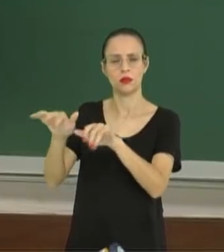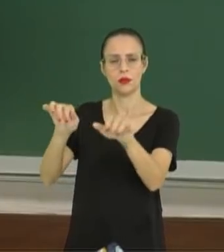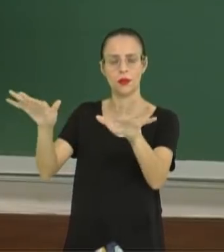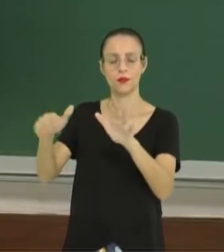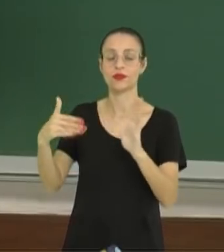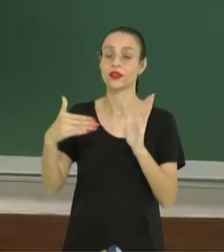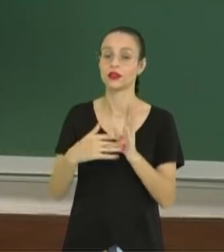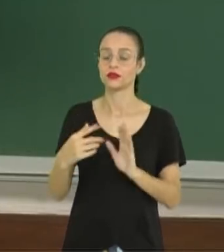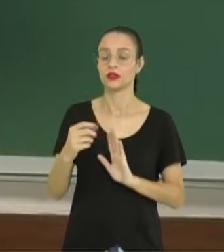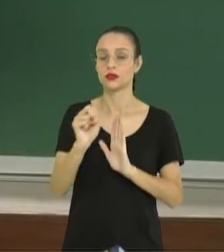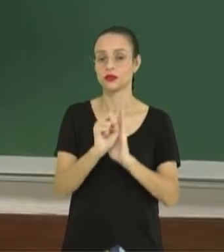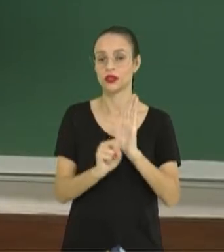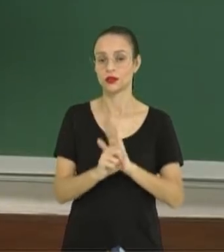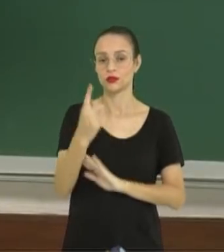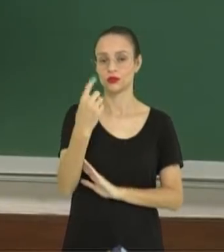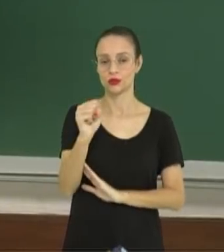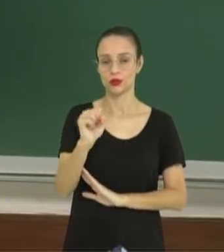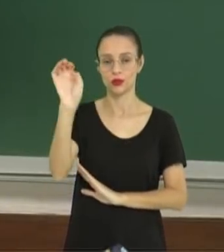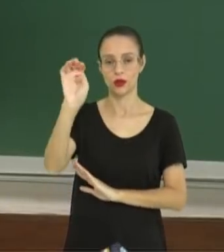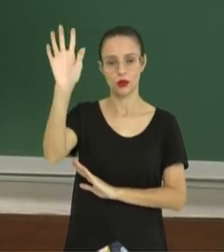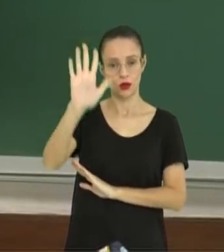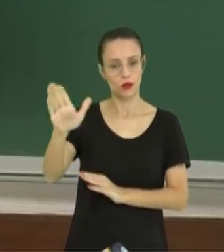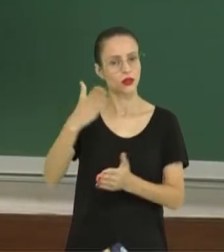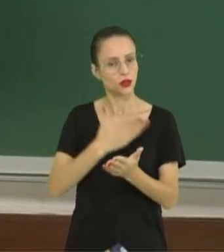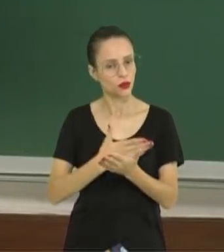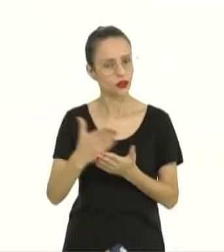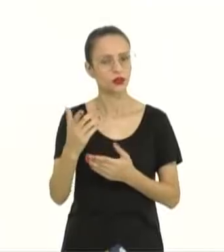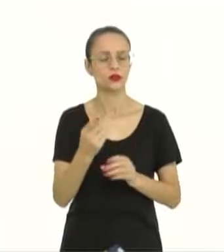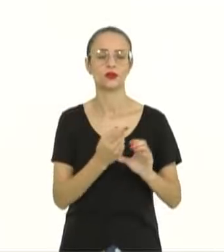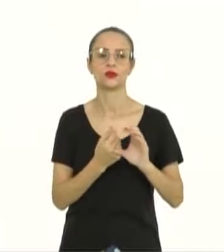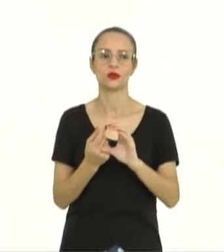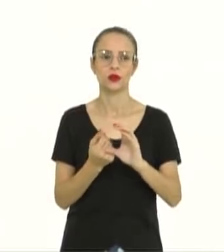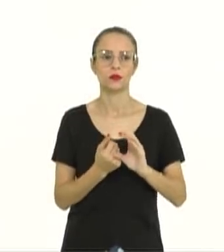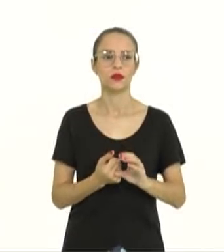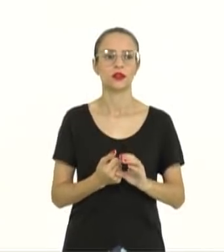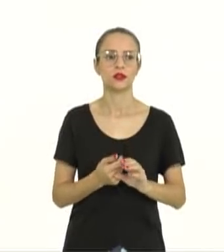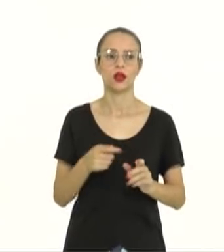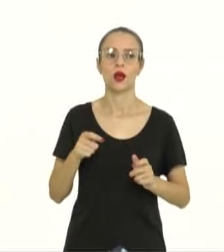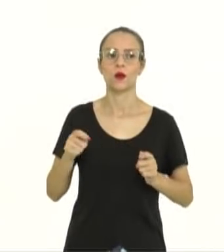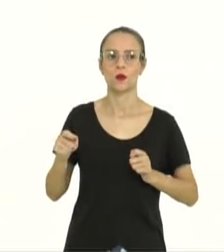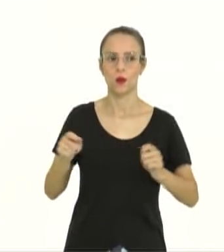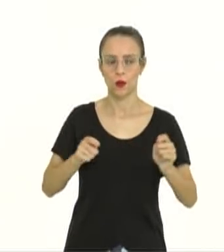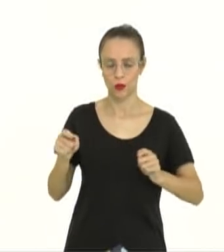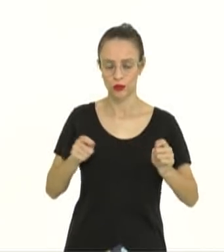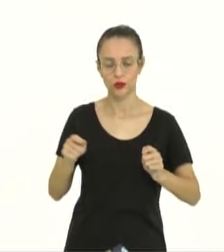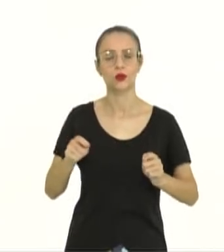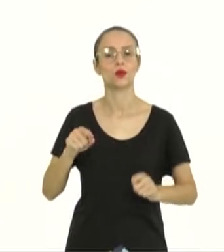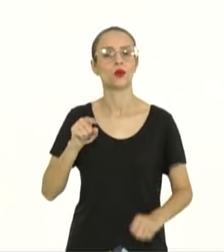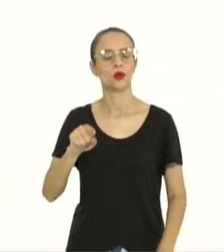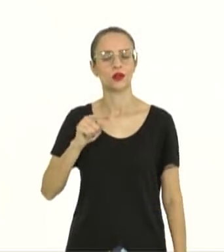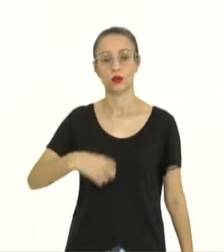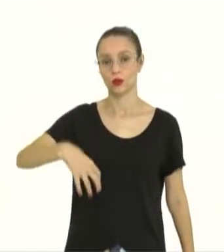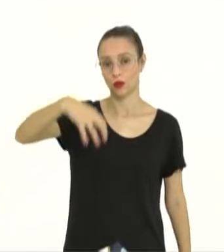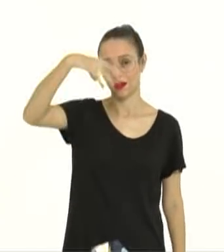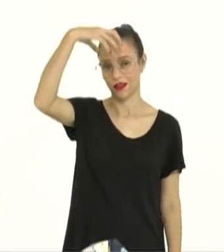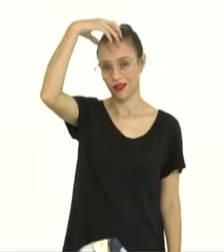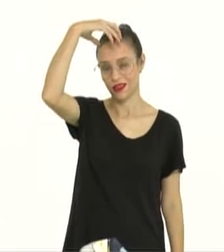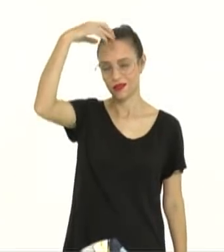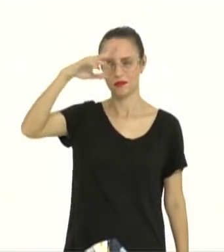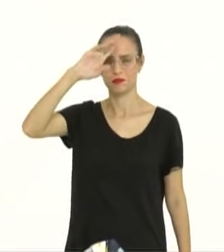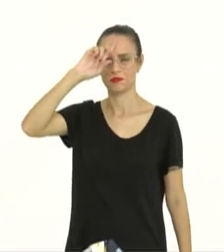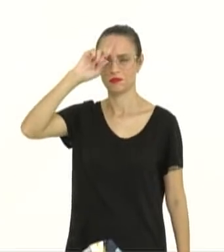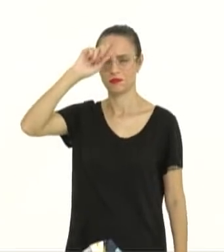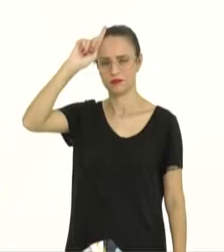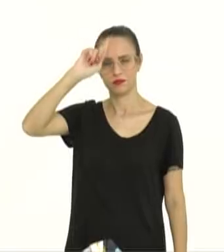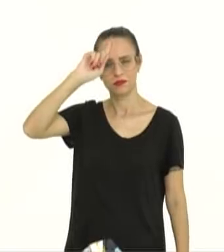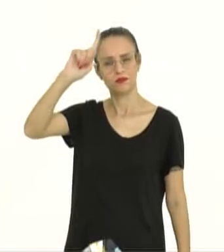Europa, até o início do capitalismo. Forte controle dos estados absolutistas, né, a figura do rei como figura principal, aí o